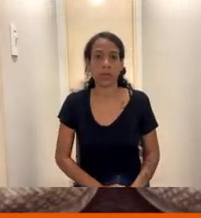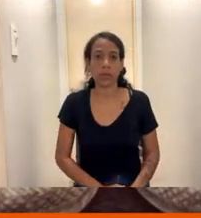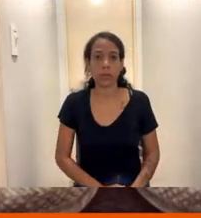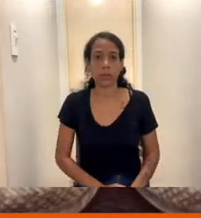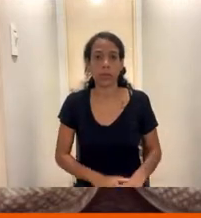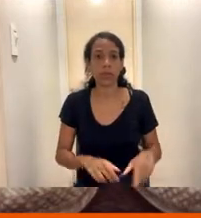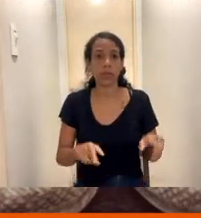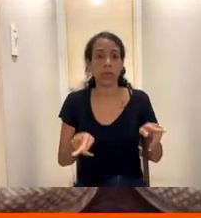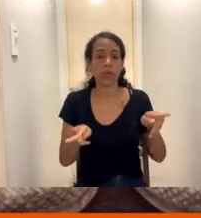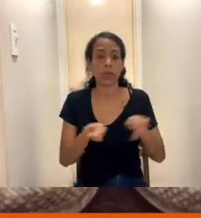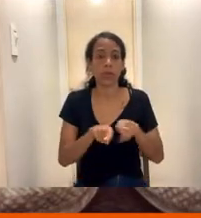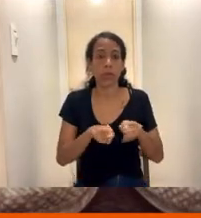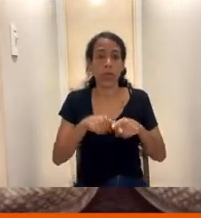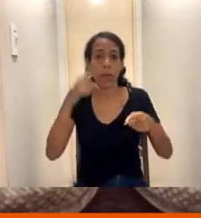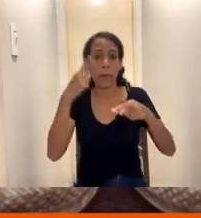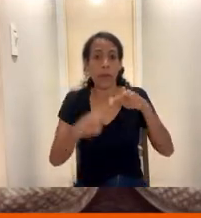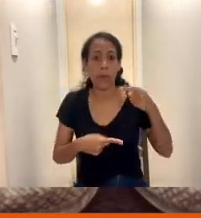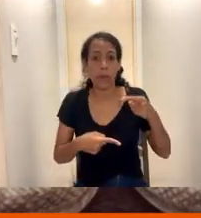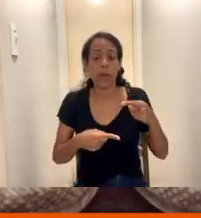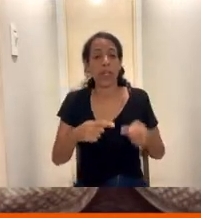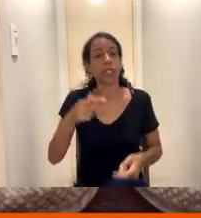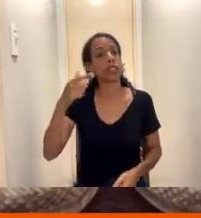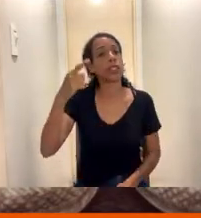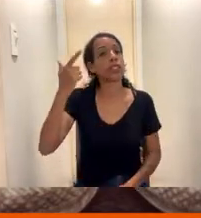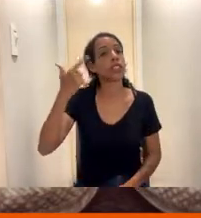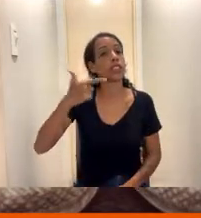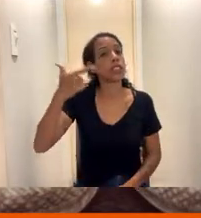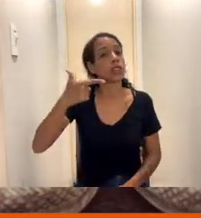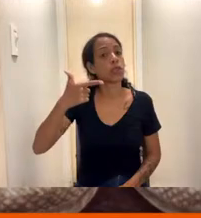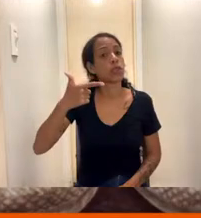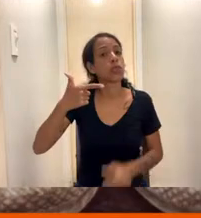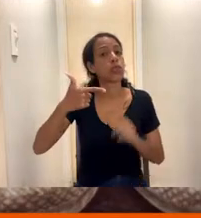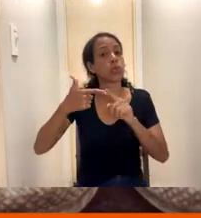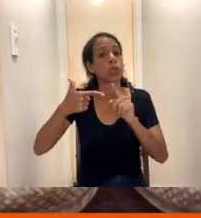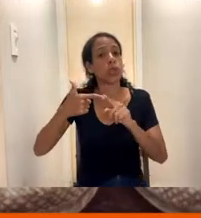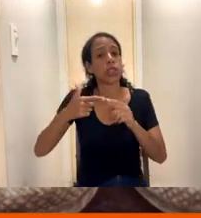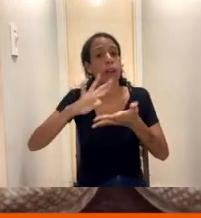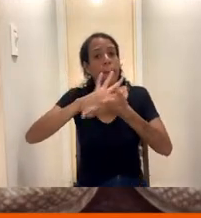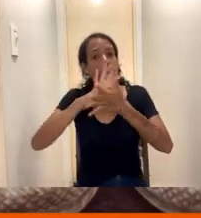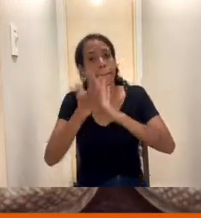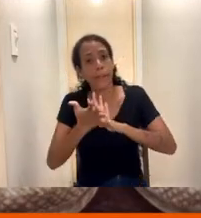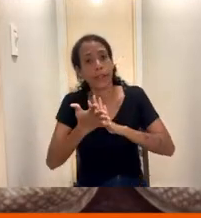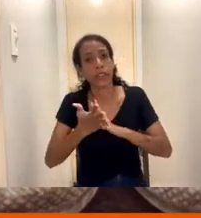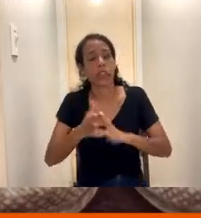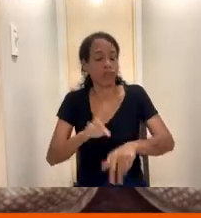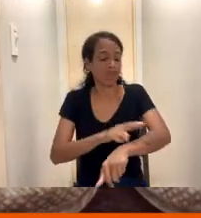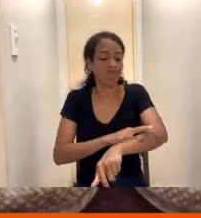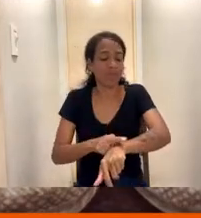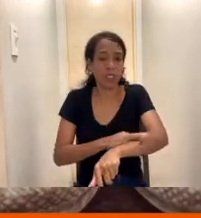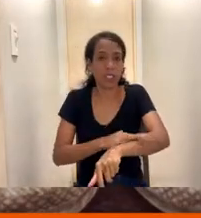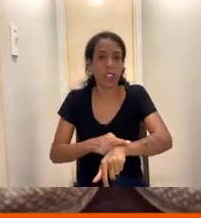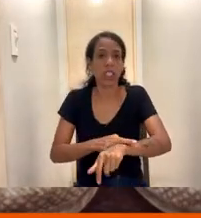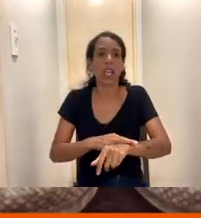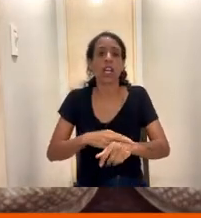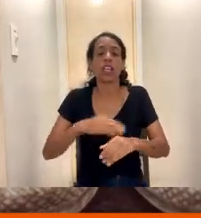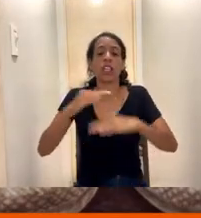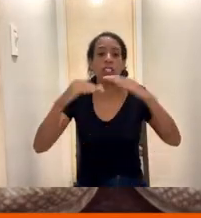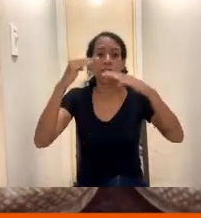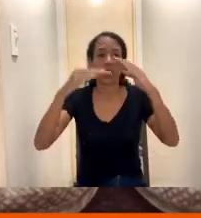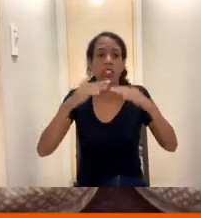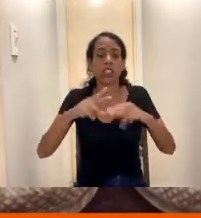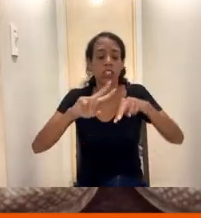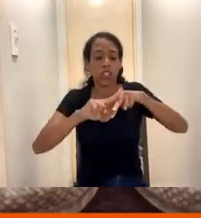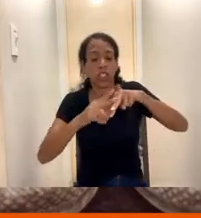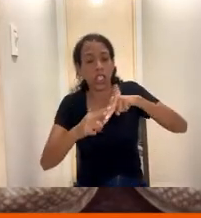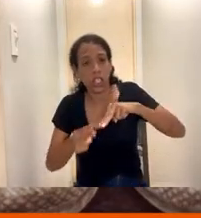Também veda, no inciso 2º, agir com preconceito e discriminação de raça, de classe, de